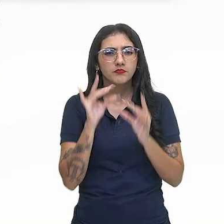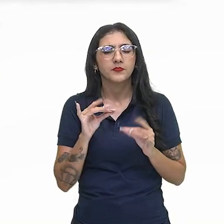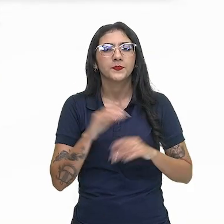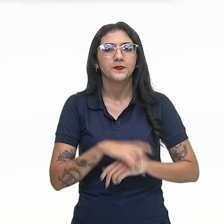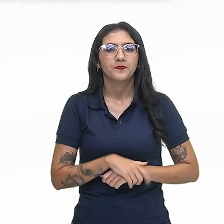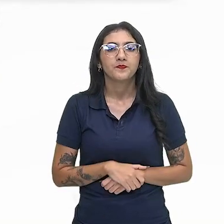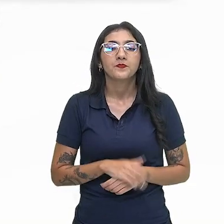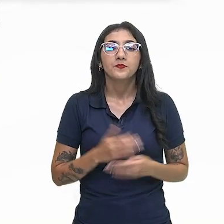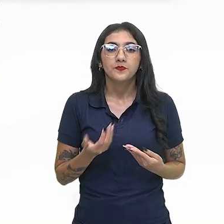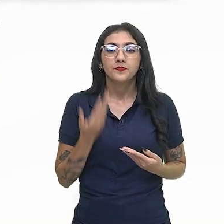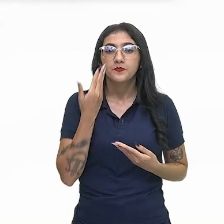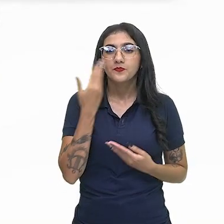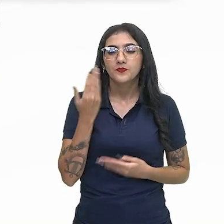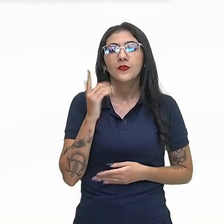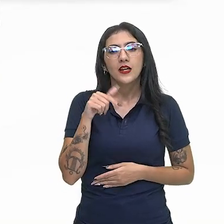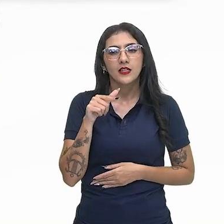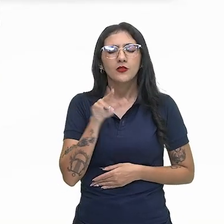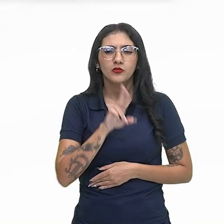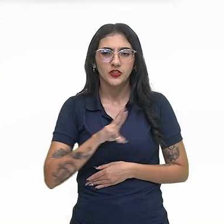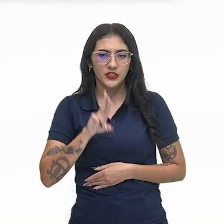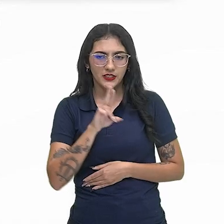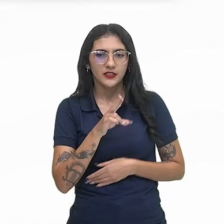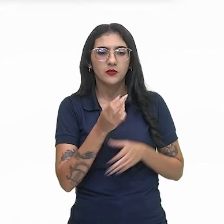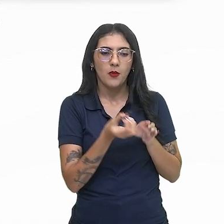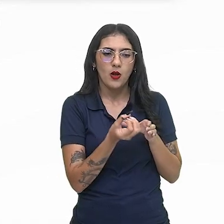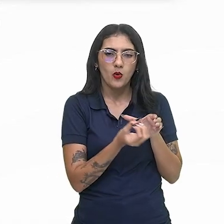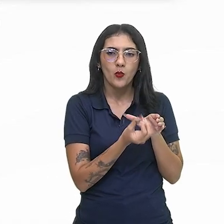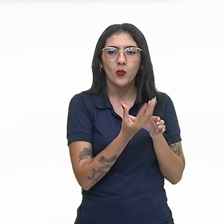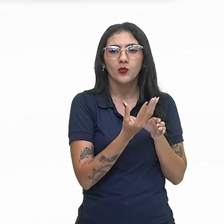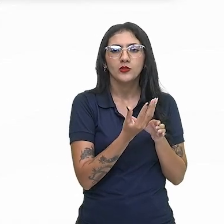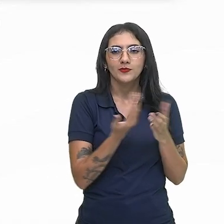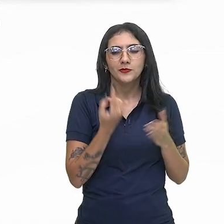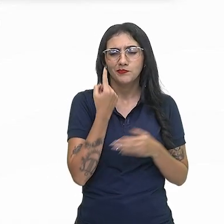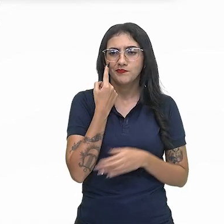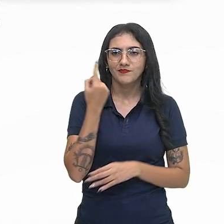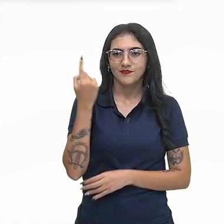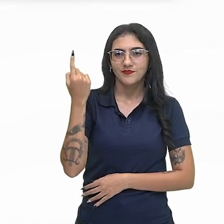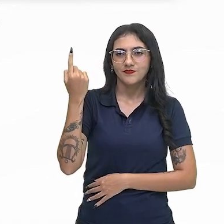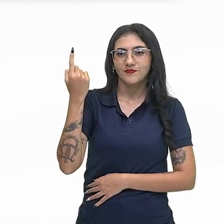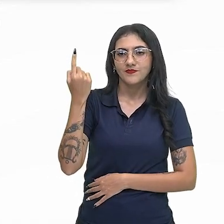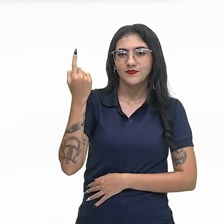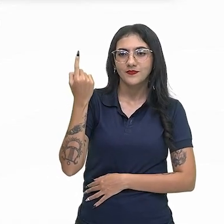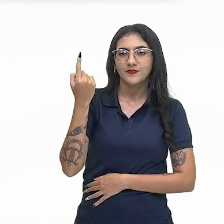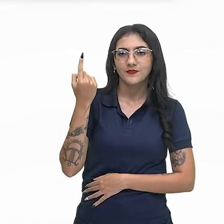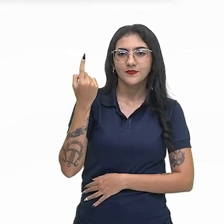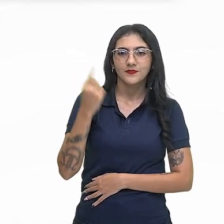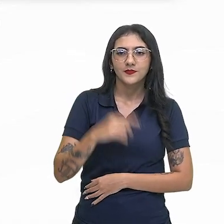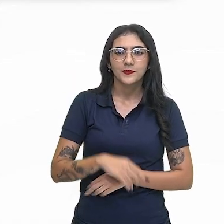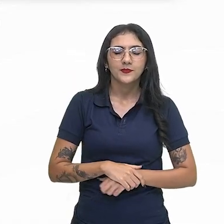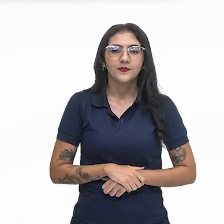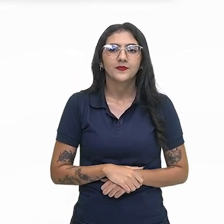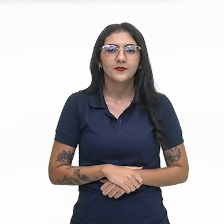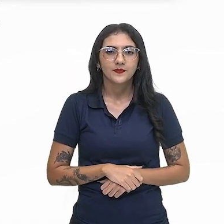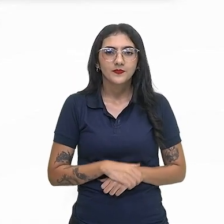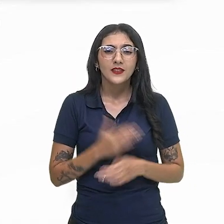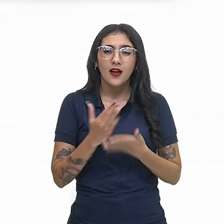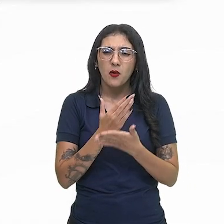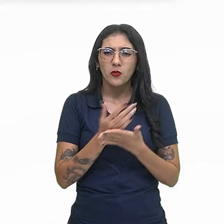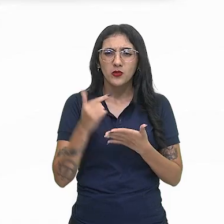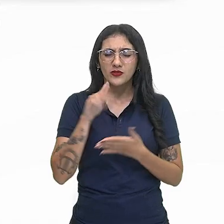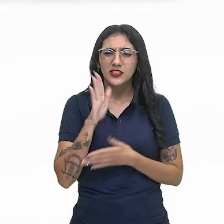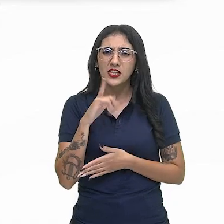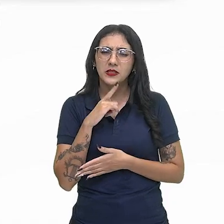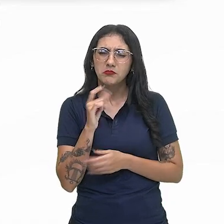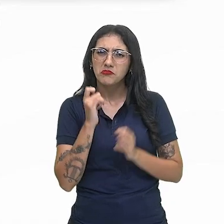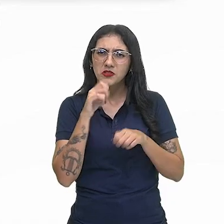Ele utiliza a luz visível, como acabamos de falar, e aqui ao lado nós temos uma imagem do microscópio óptico. Alguns de vocês já podem